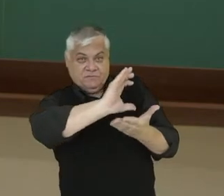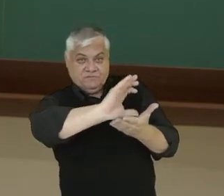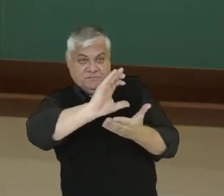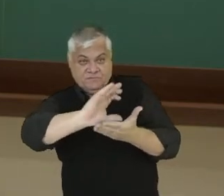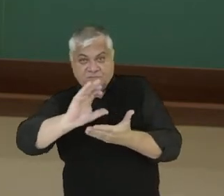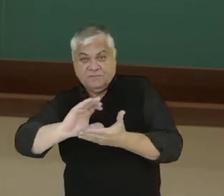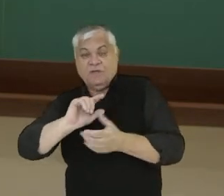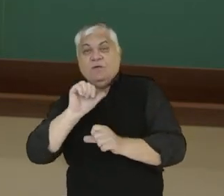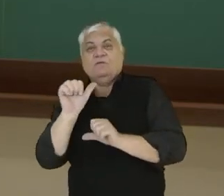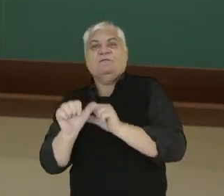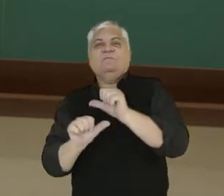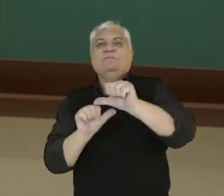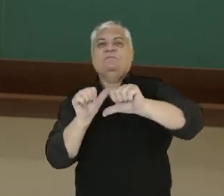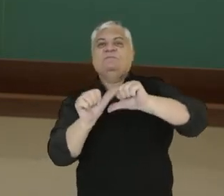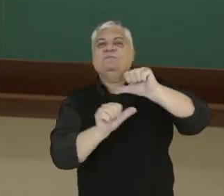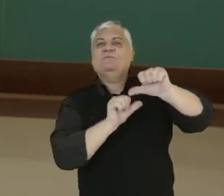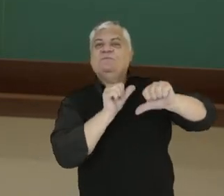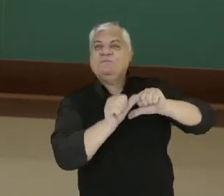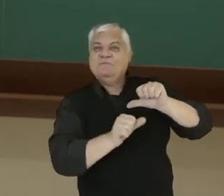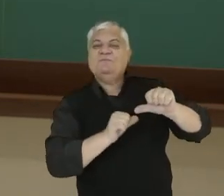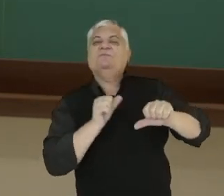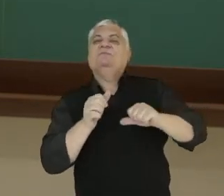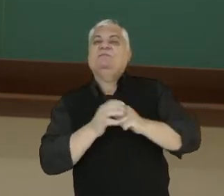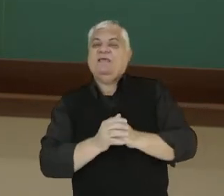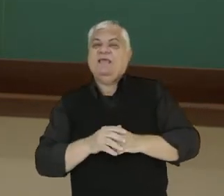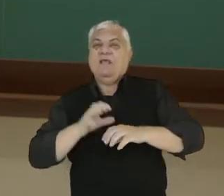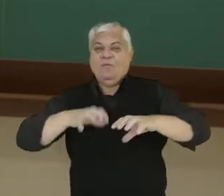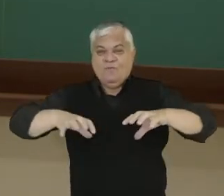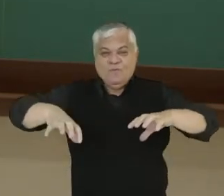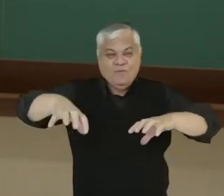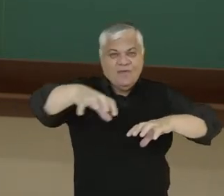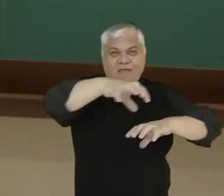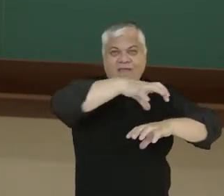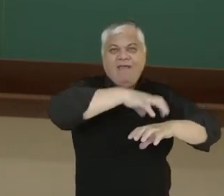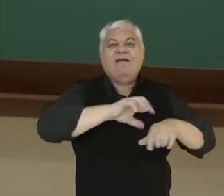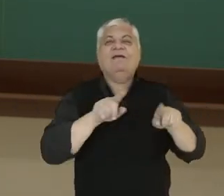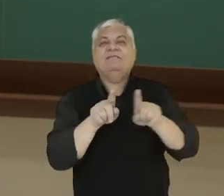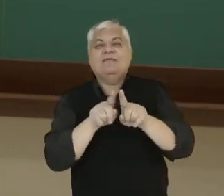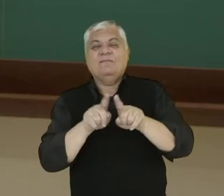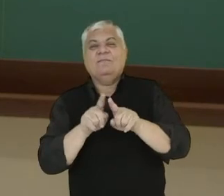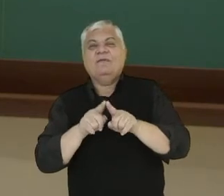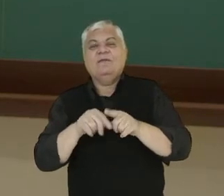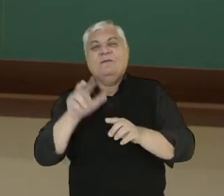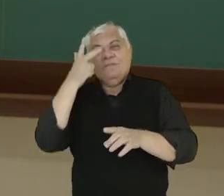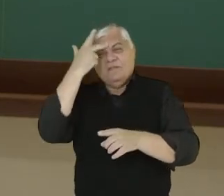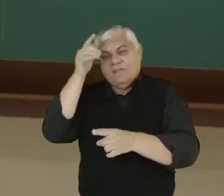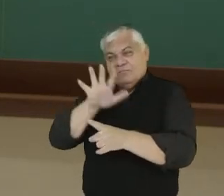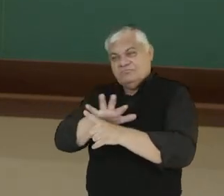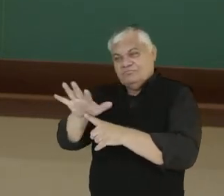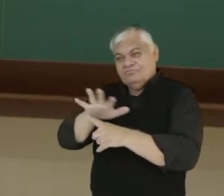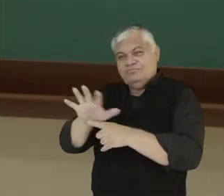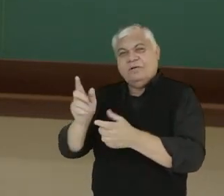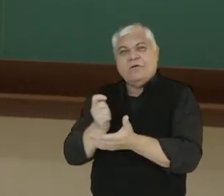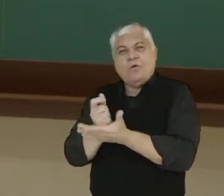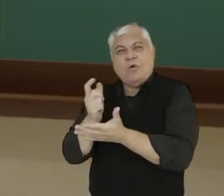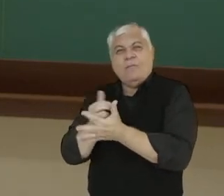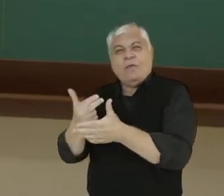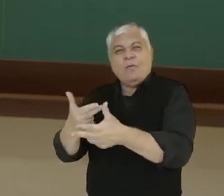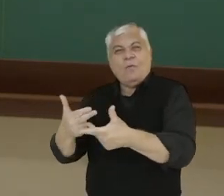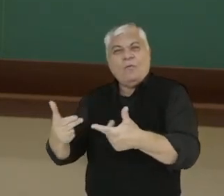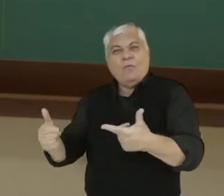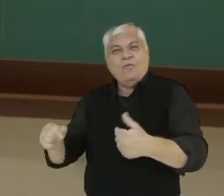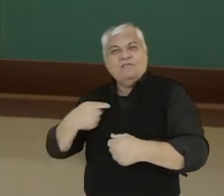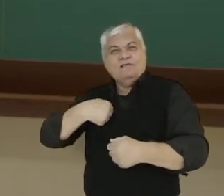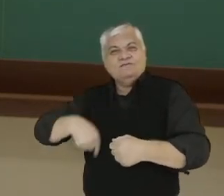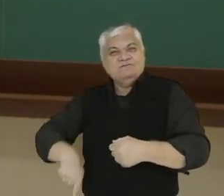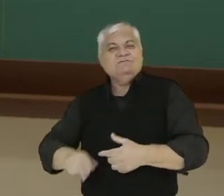em mudanças geográficas nesses territórios, em mercado consumidor, e isso vai ampliar o